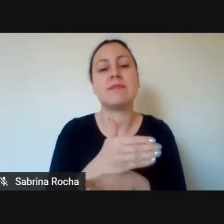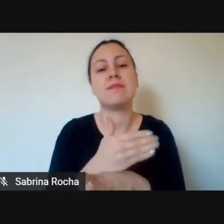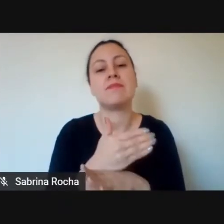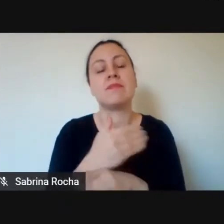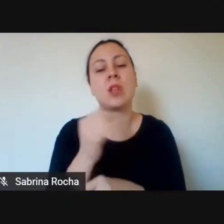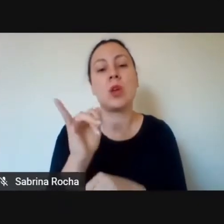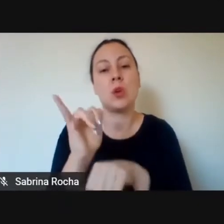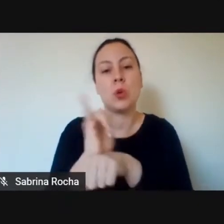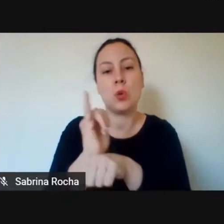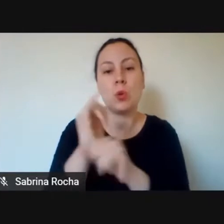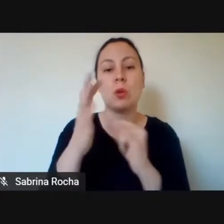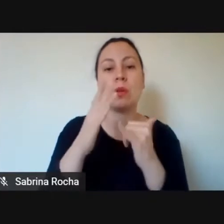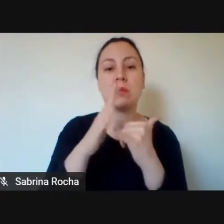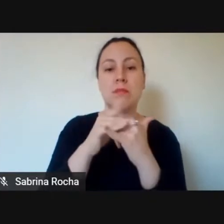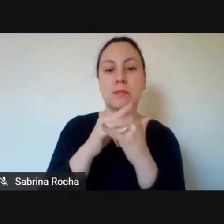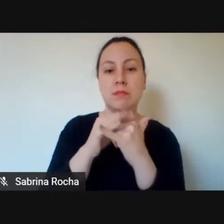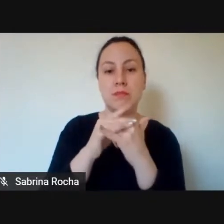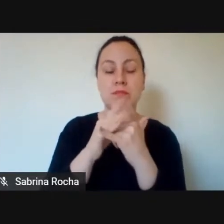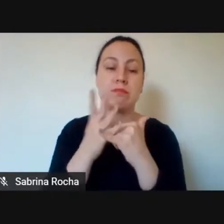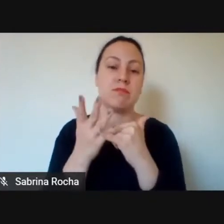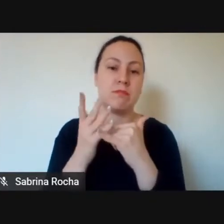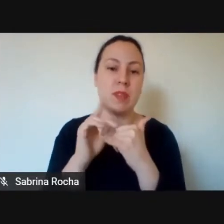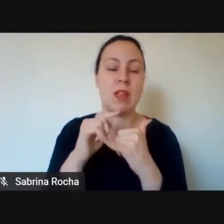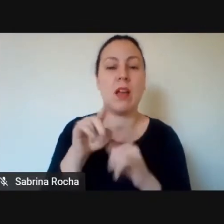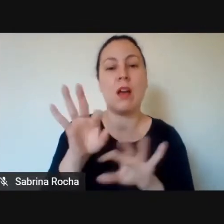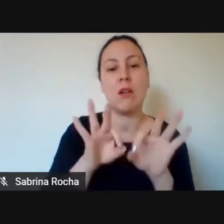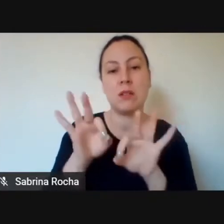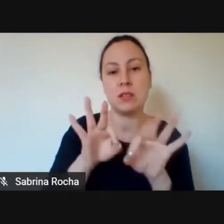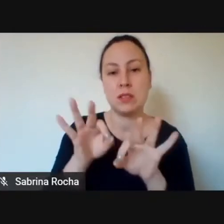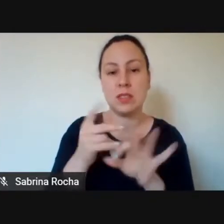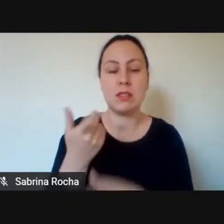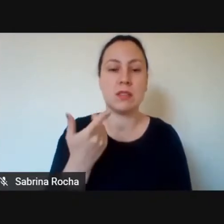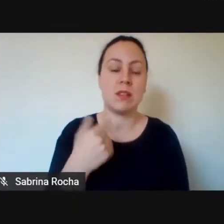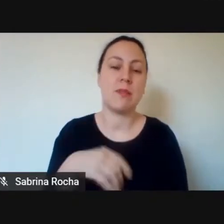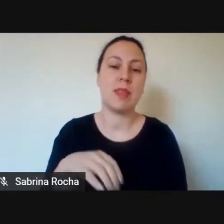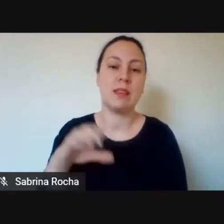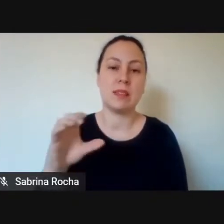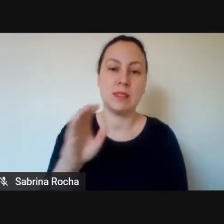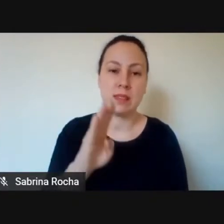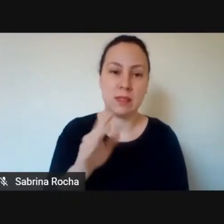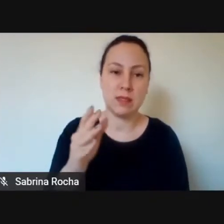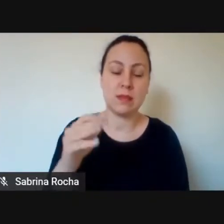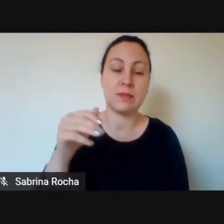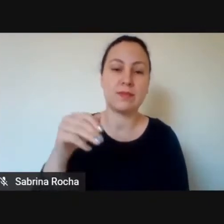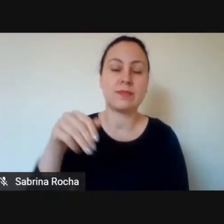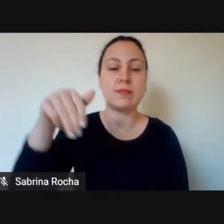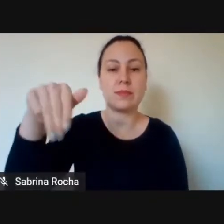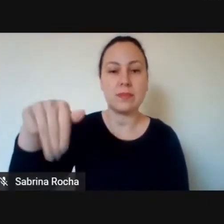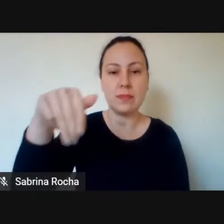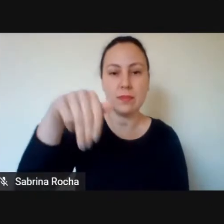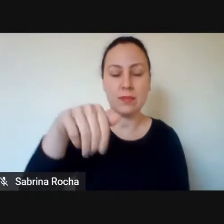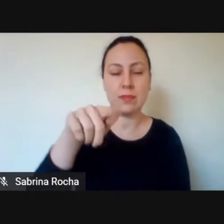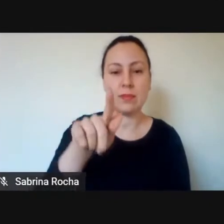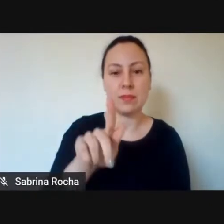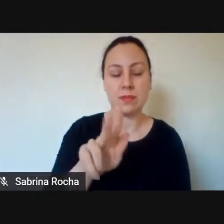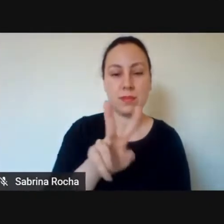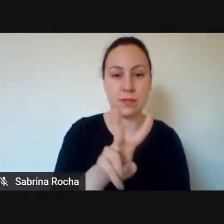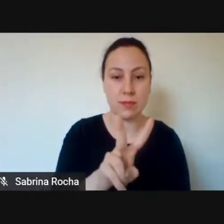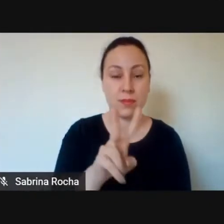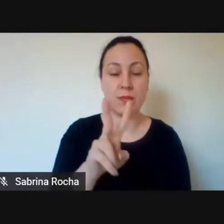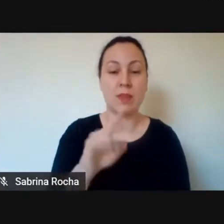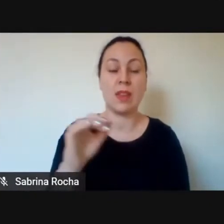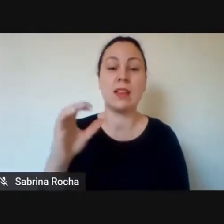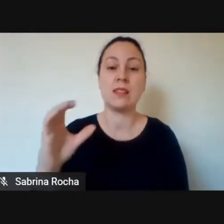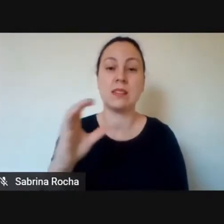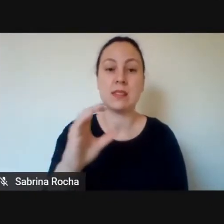YouTube das instituições que organizam o evento aqui no Memorial Vale, Casa Fiat Cultura, e também,